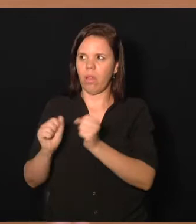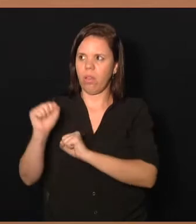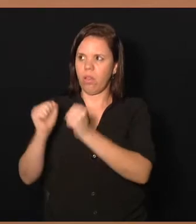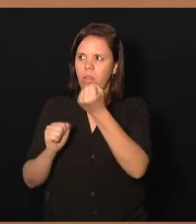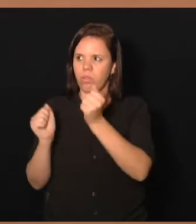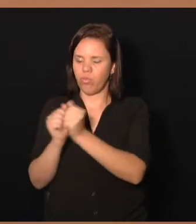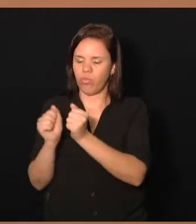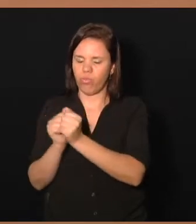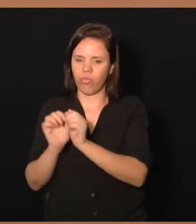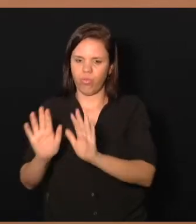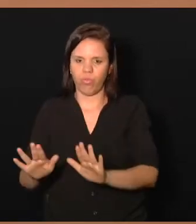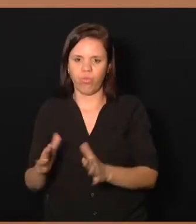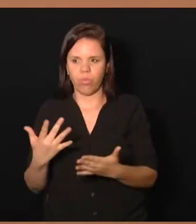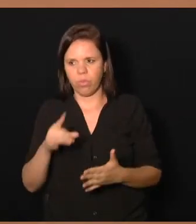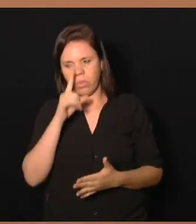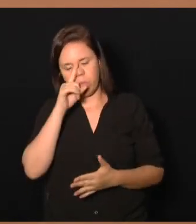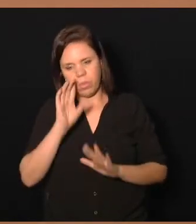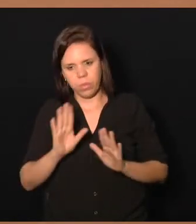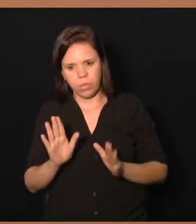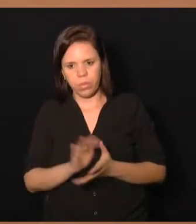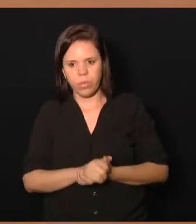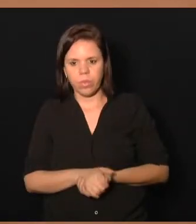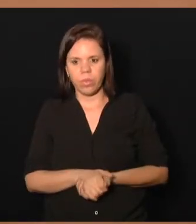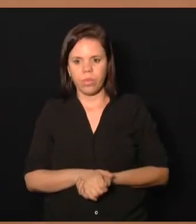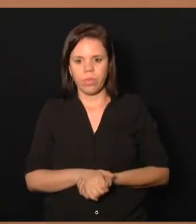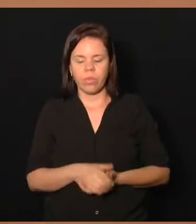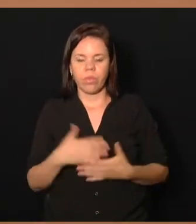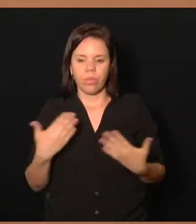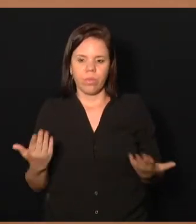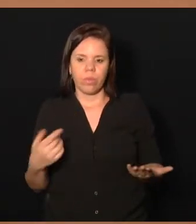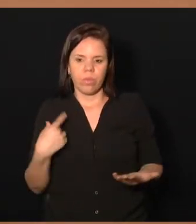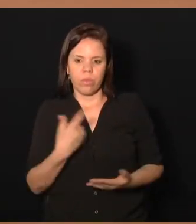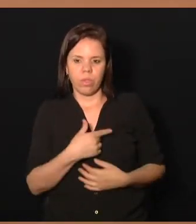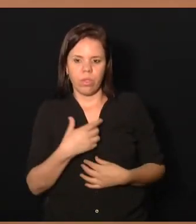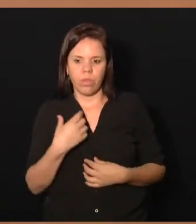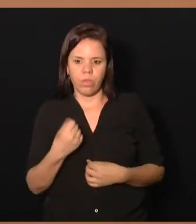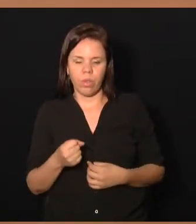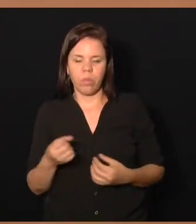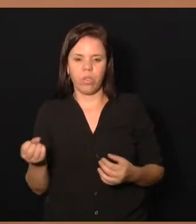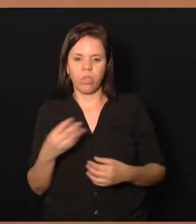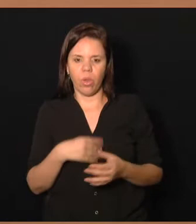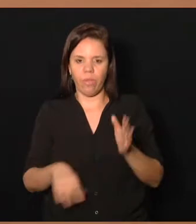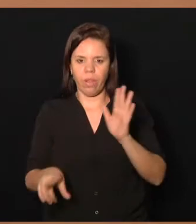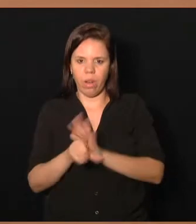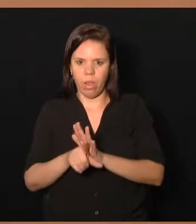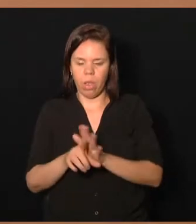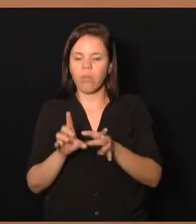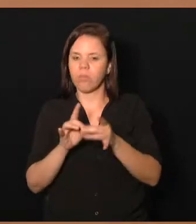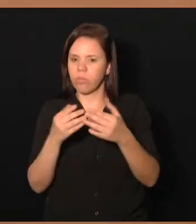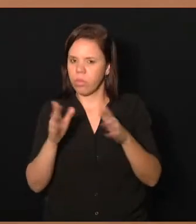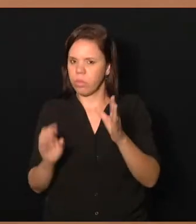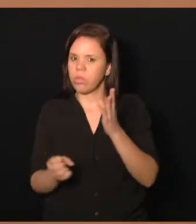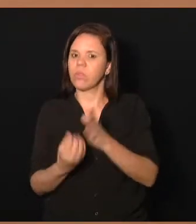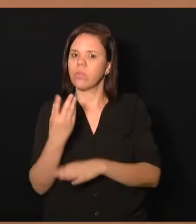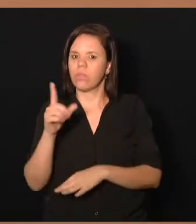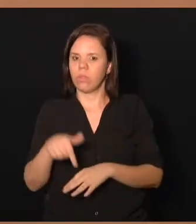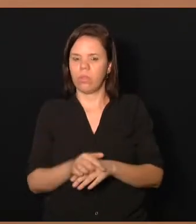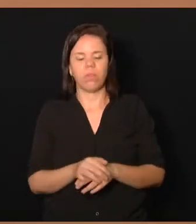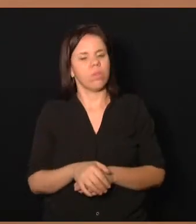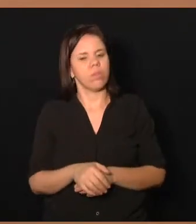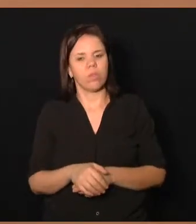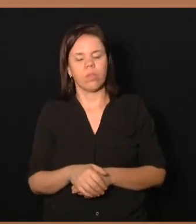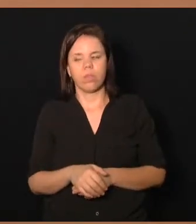uma casa para ter risco. Então a nova lei já permite que aconteça isso. A nova lei